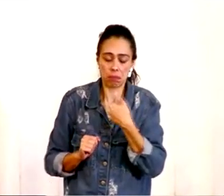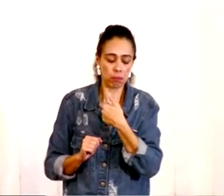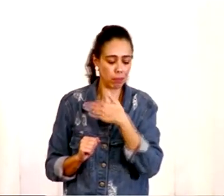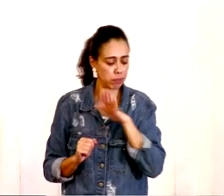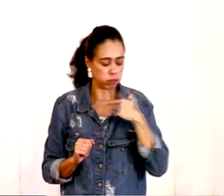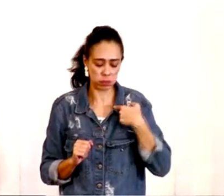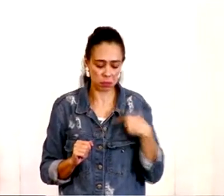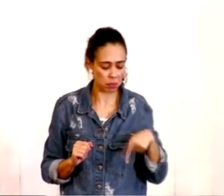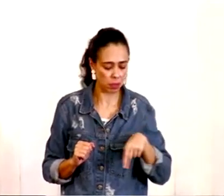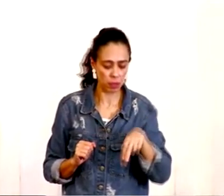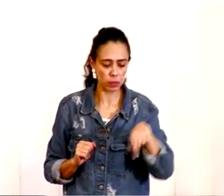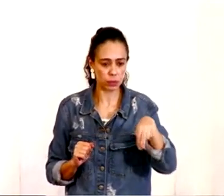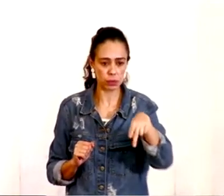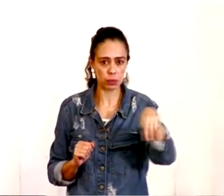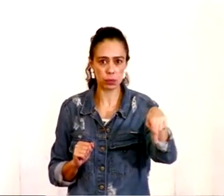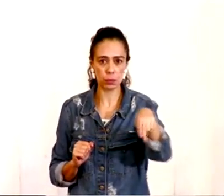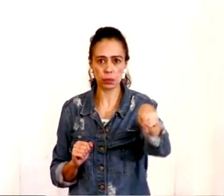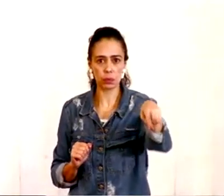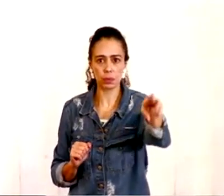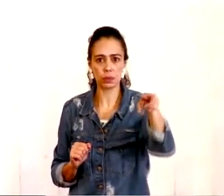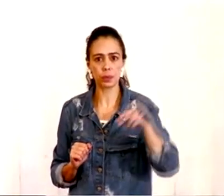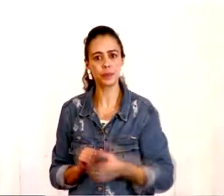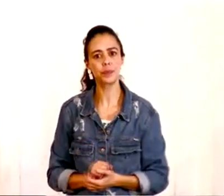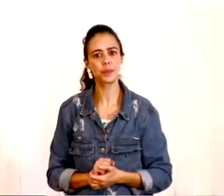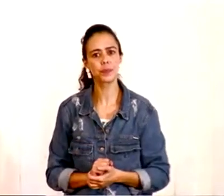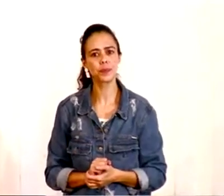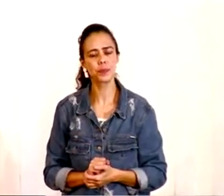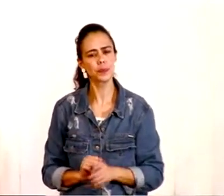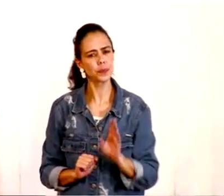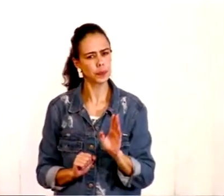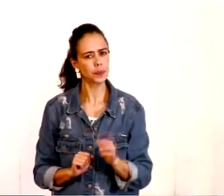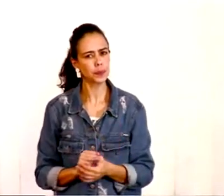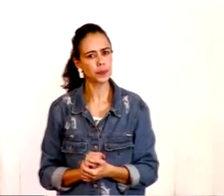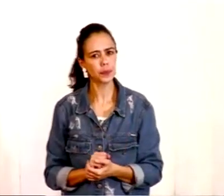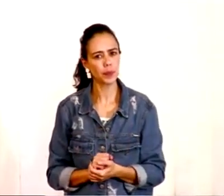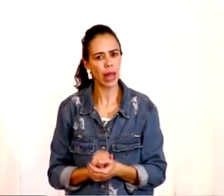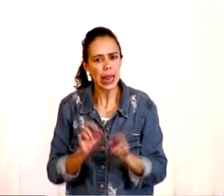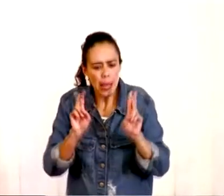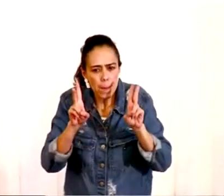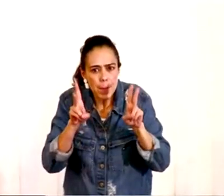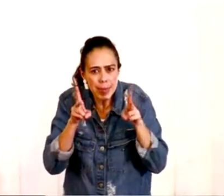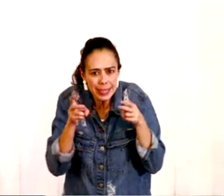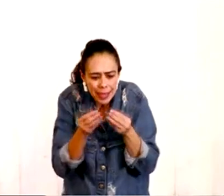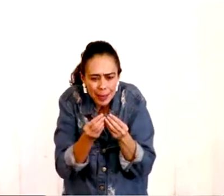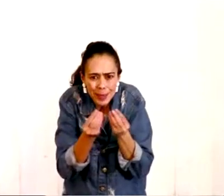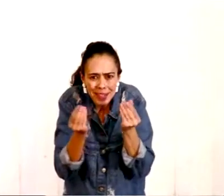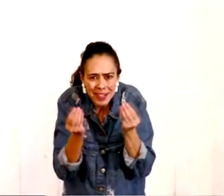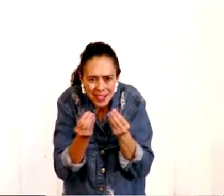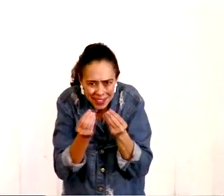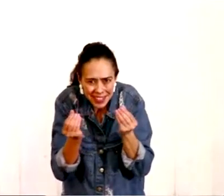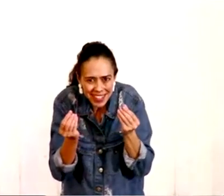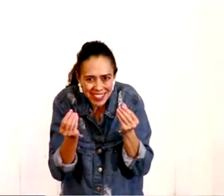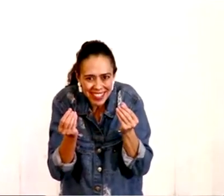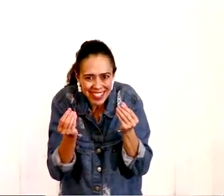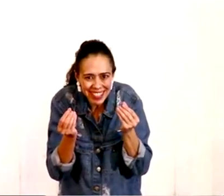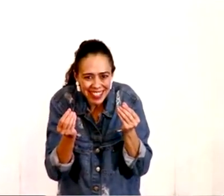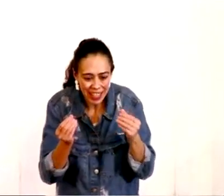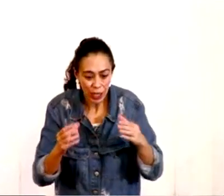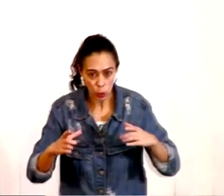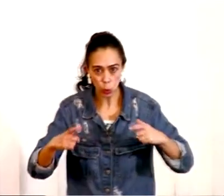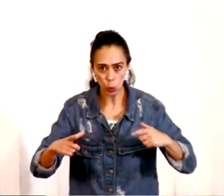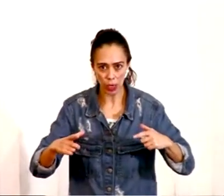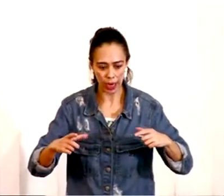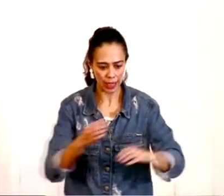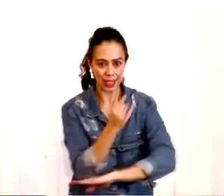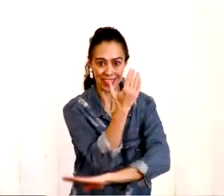quando a narrativa traz elementos de detalhes. Quando diz que ele saiu para habitar na terra de Nod, ao oriente do Éden,